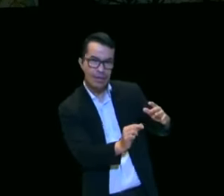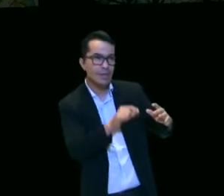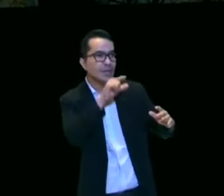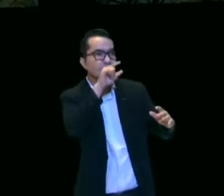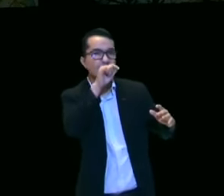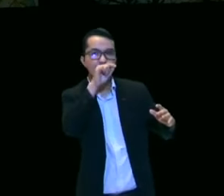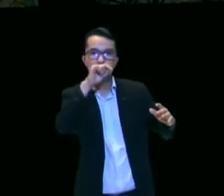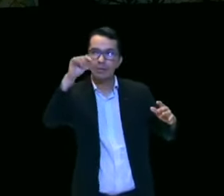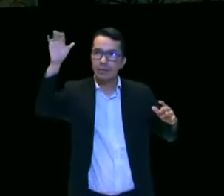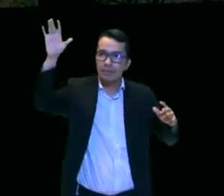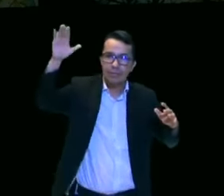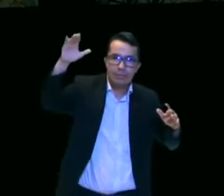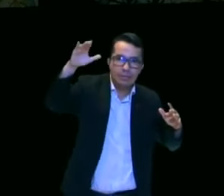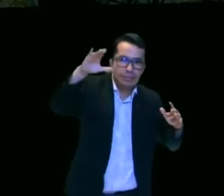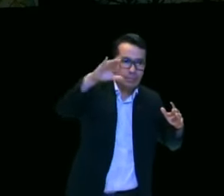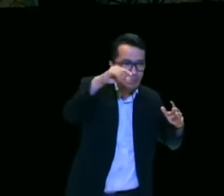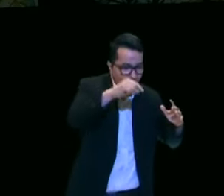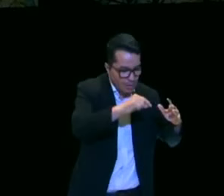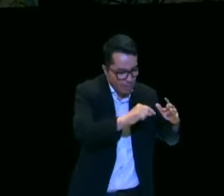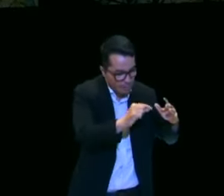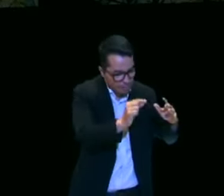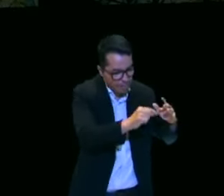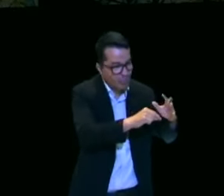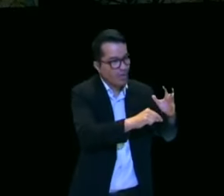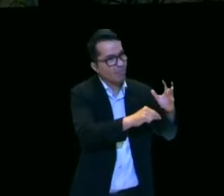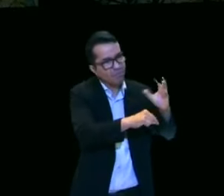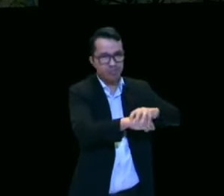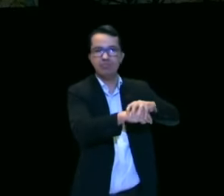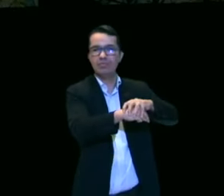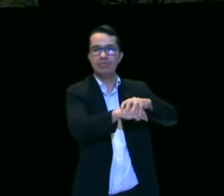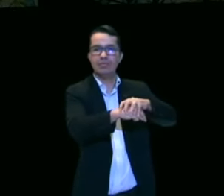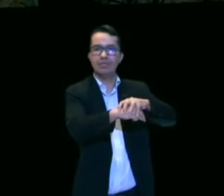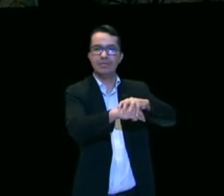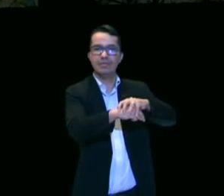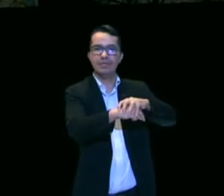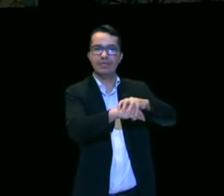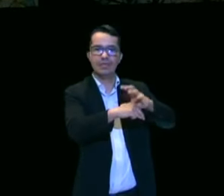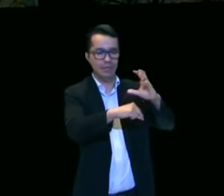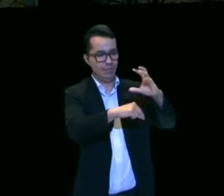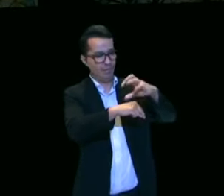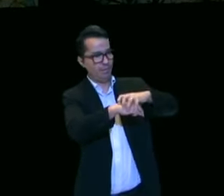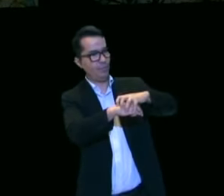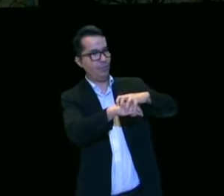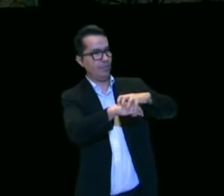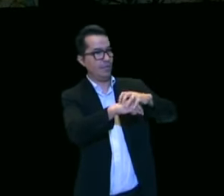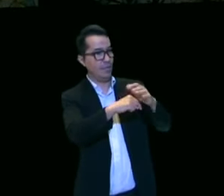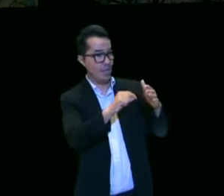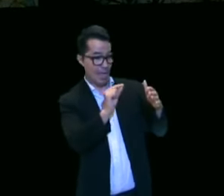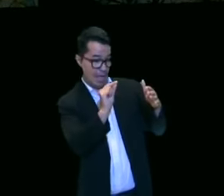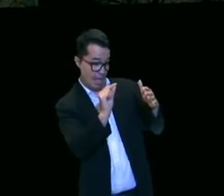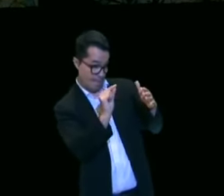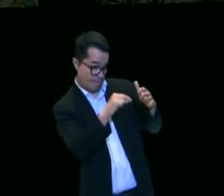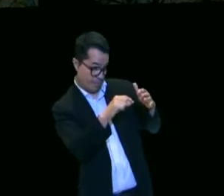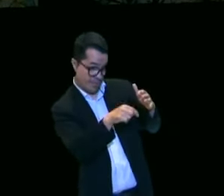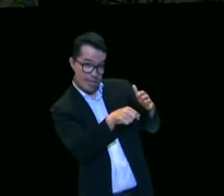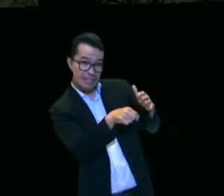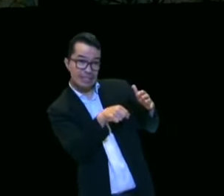segura a arapuca. Isso na língua grega é escândalo, esse